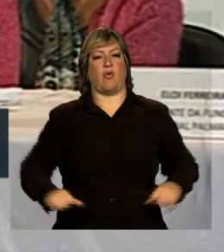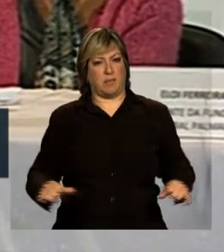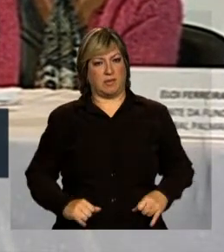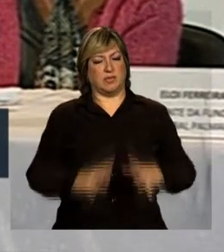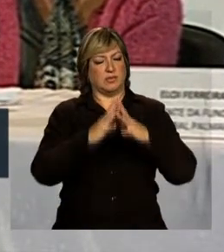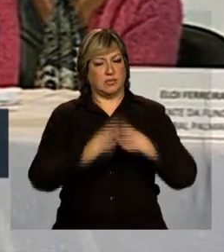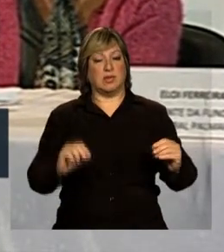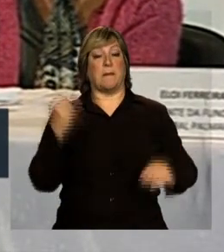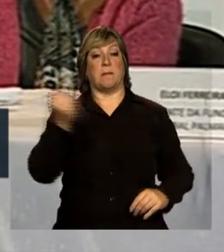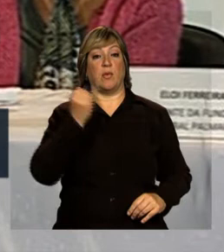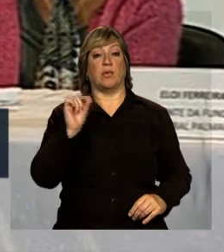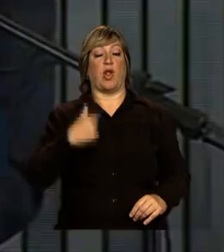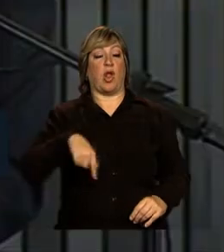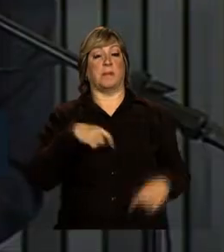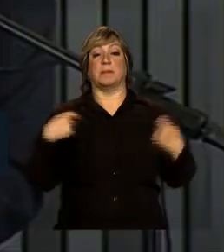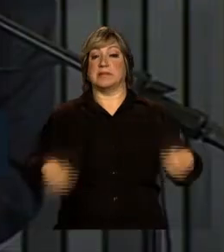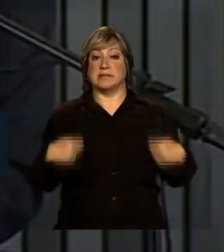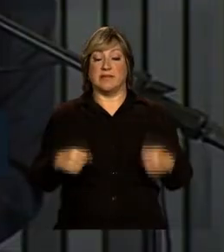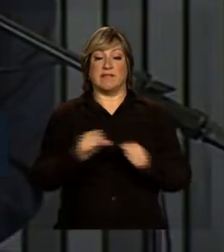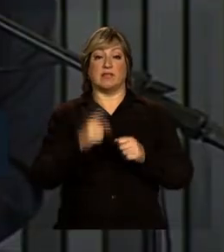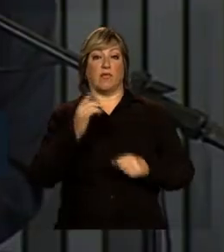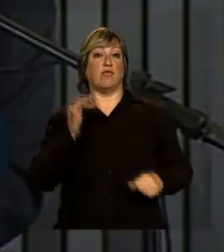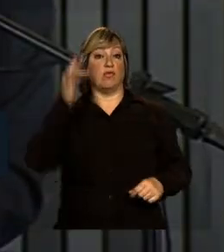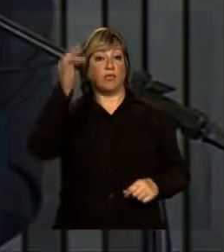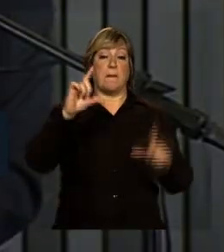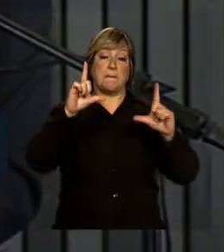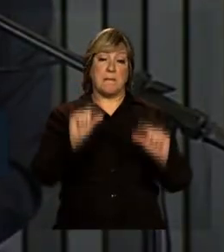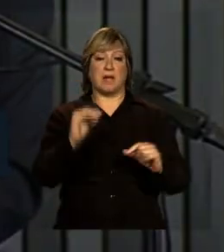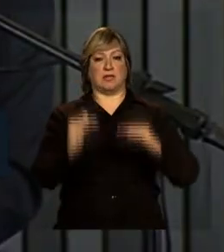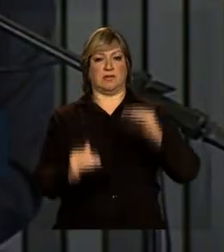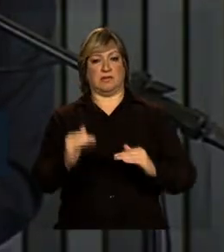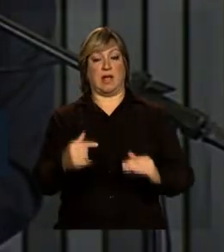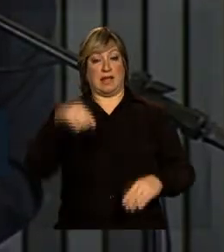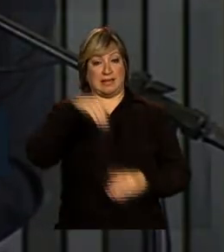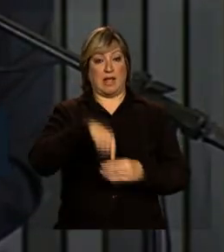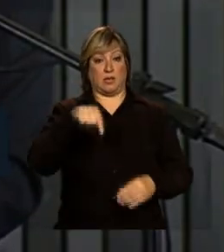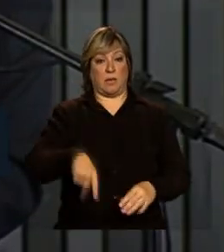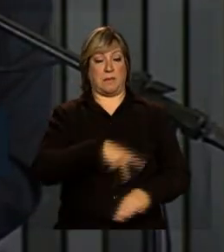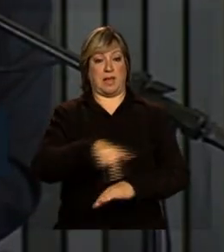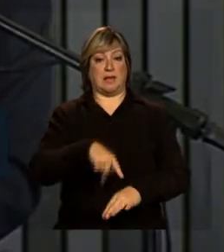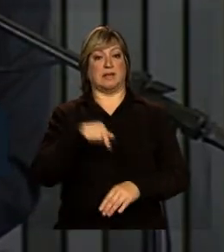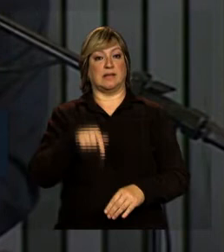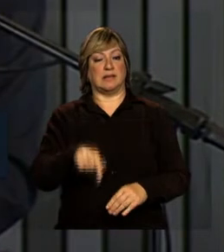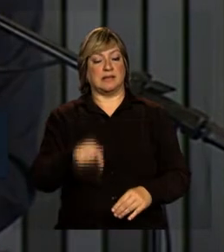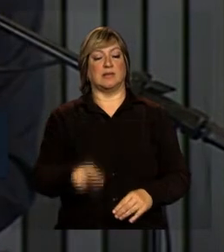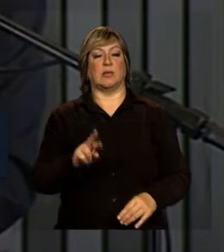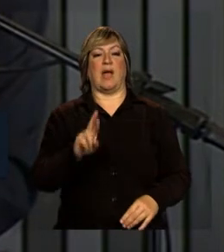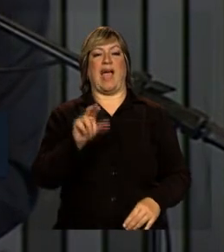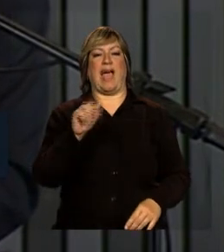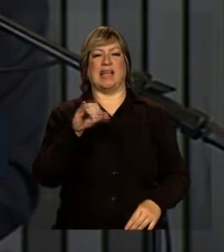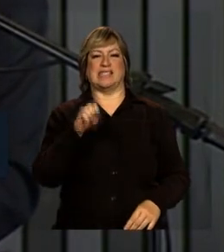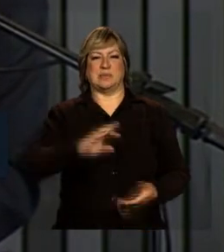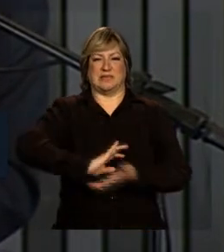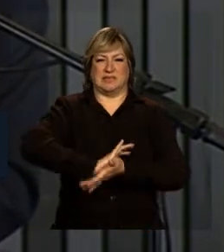para construirmos um futuro menos desigual. Em nosso país, isso passa pela superação do racismo, que